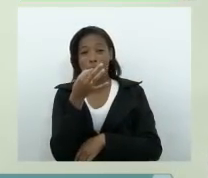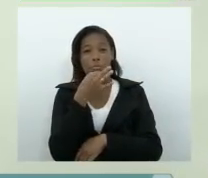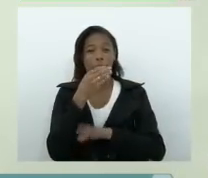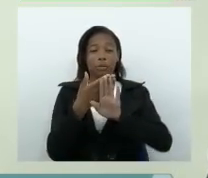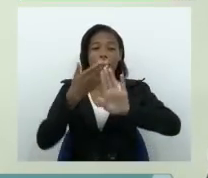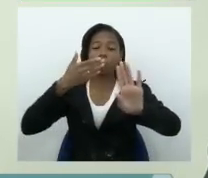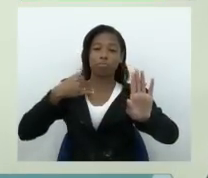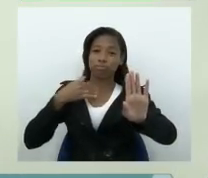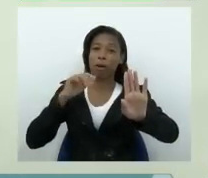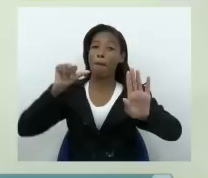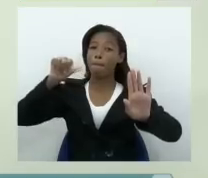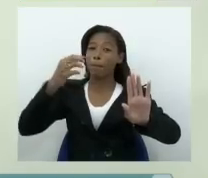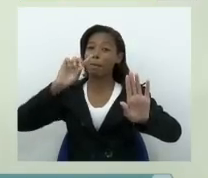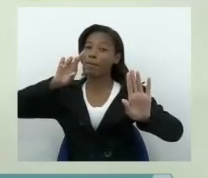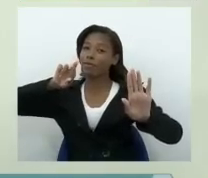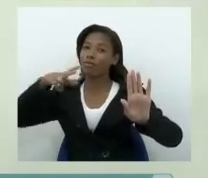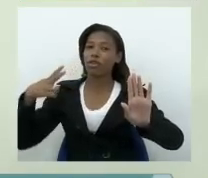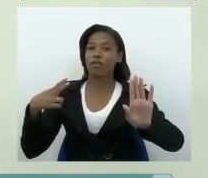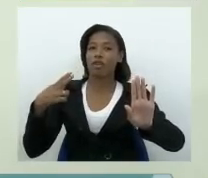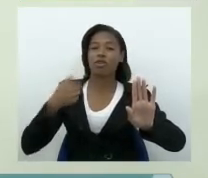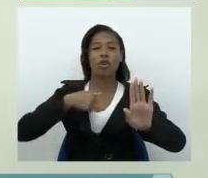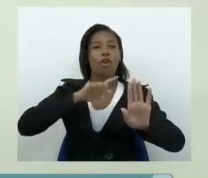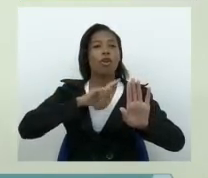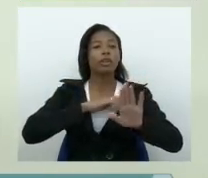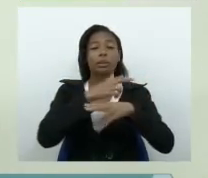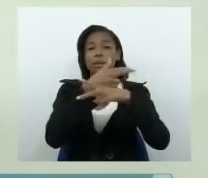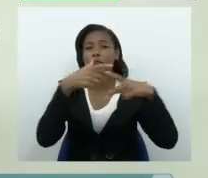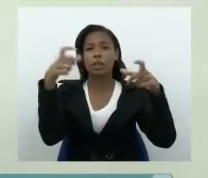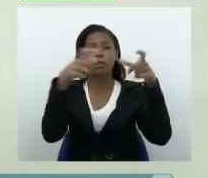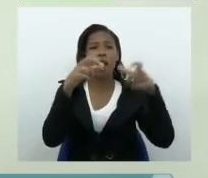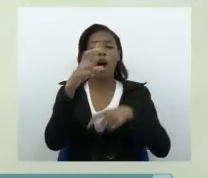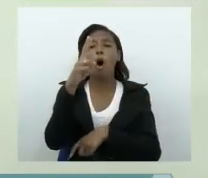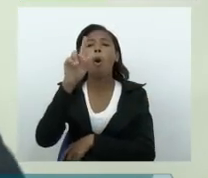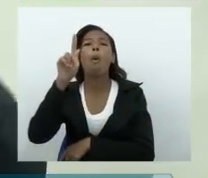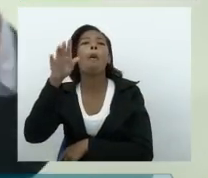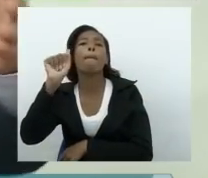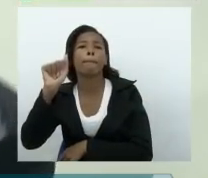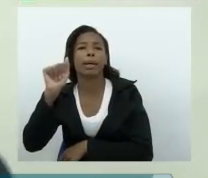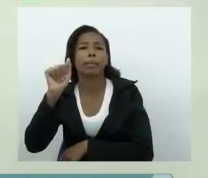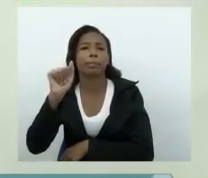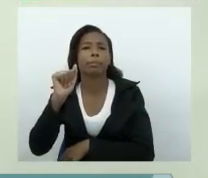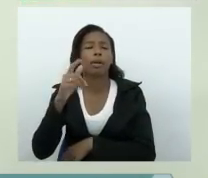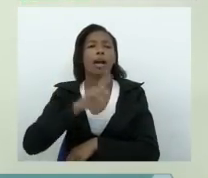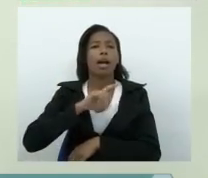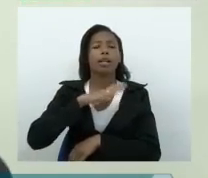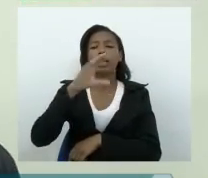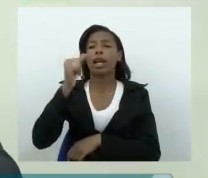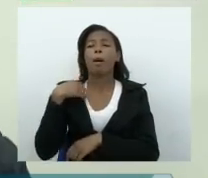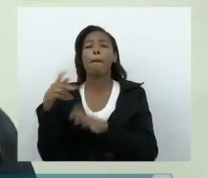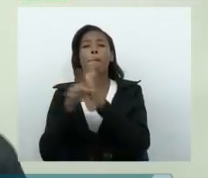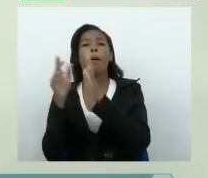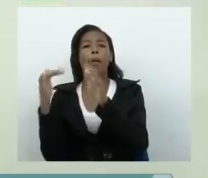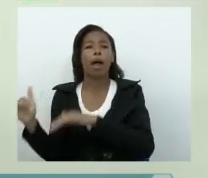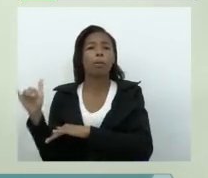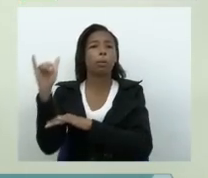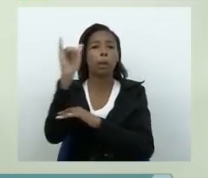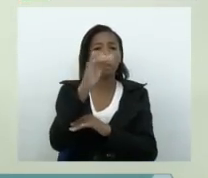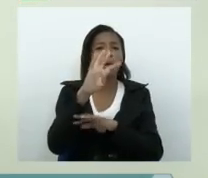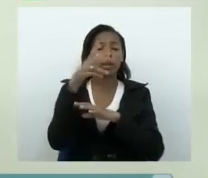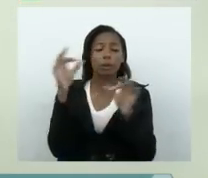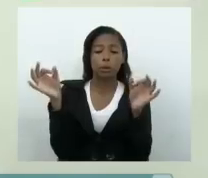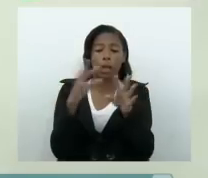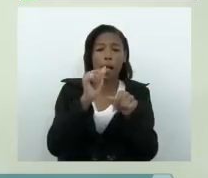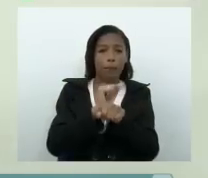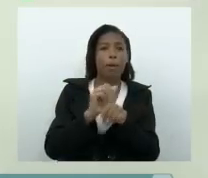ser um segundo plano. Nós temos ótimos aparelhos de saúde. Nós temos a UPA Paulista, a UPA Cumbica, que não está funcionando. Vamos fazer